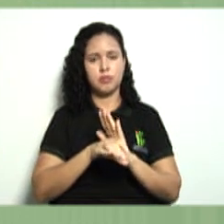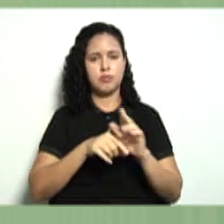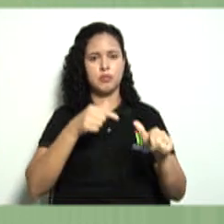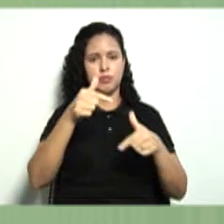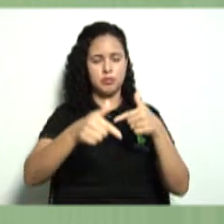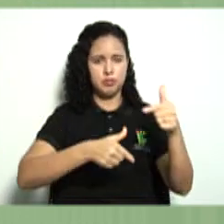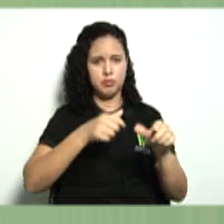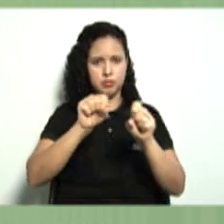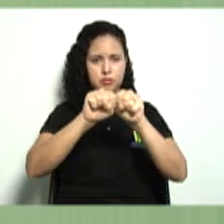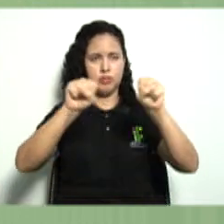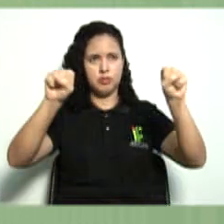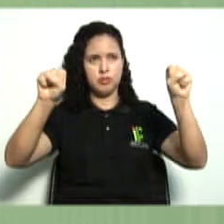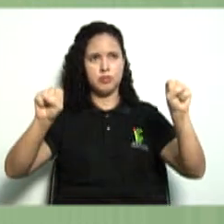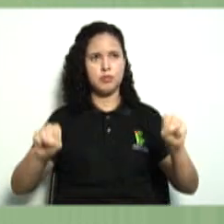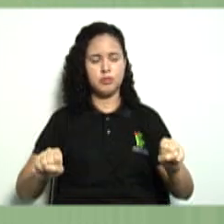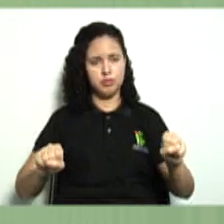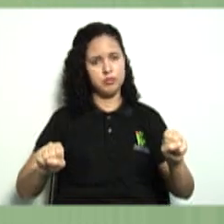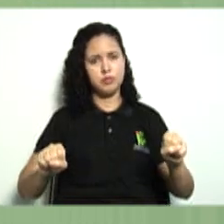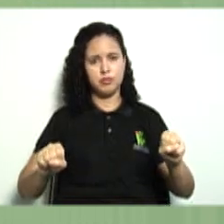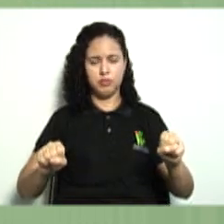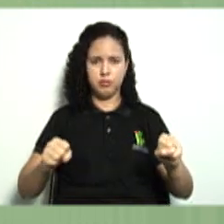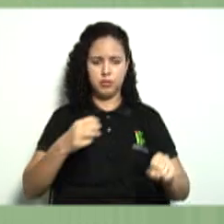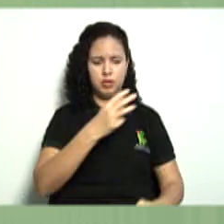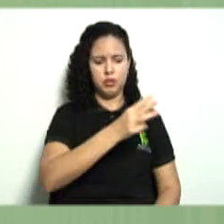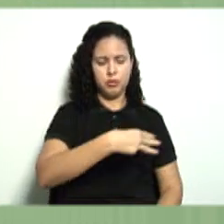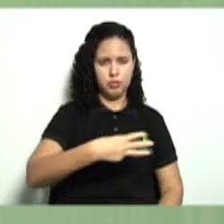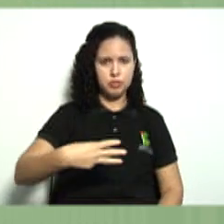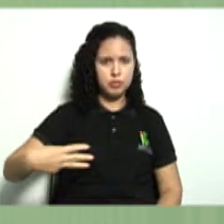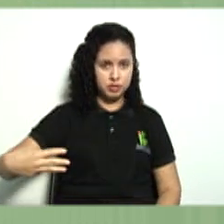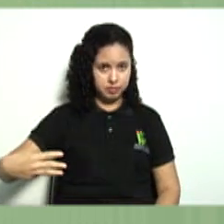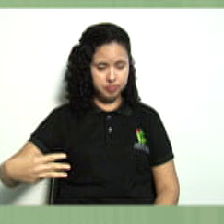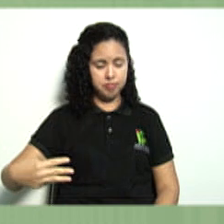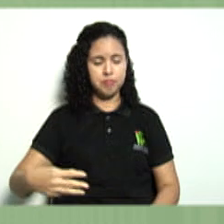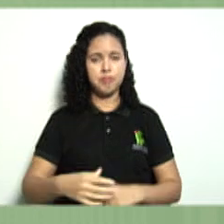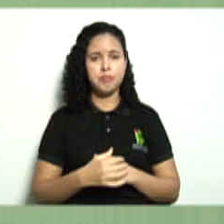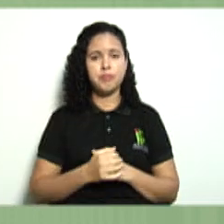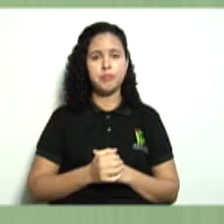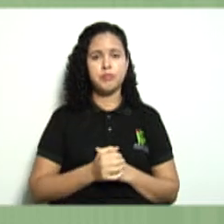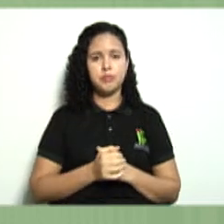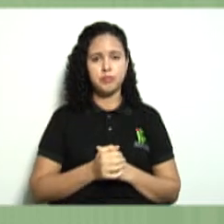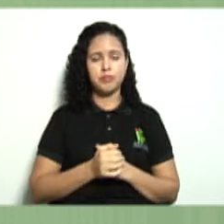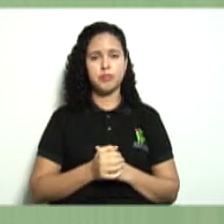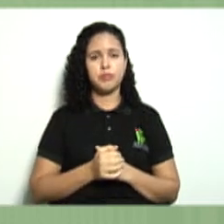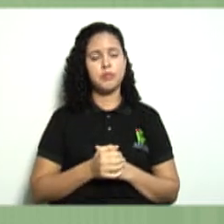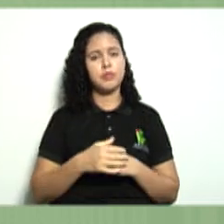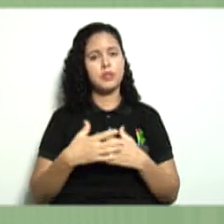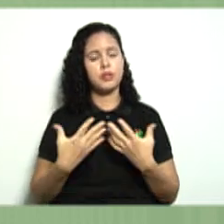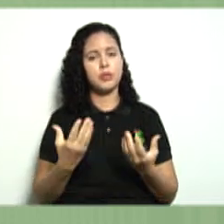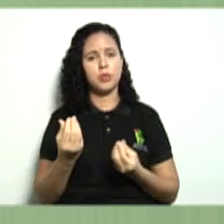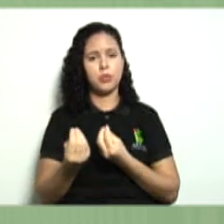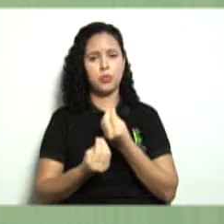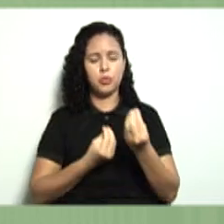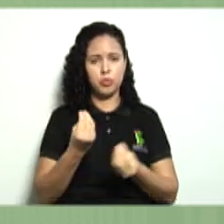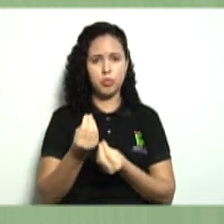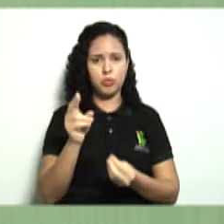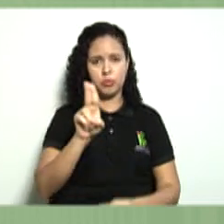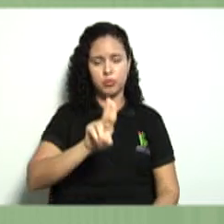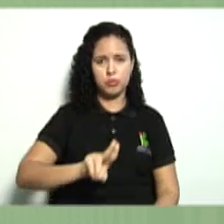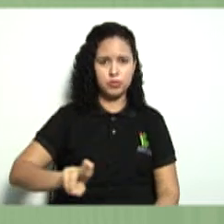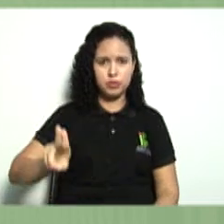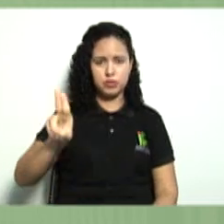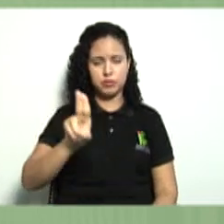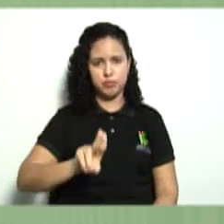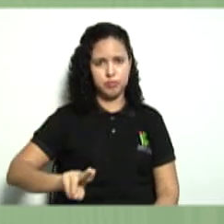sistema operacional, o Windows no caso. Se fala muito em manipulação, né? Não é isso, Saulo? Quando a gente fala